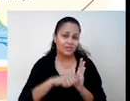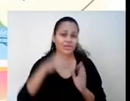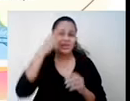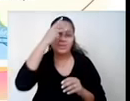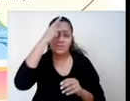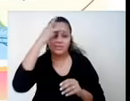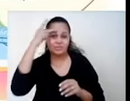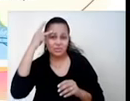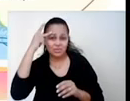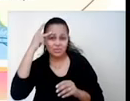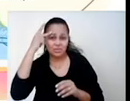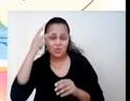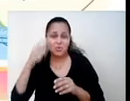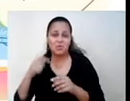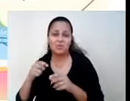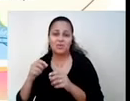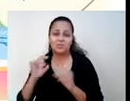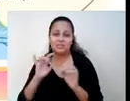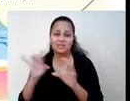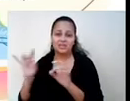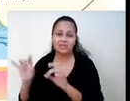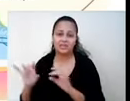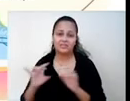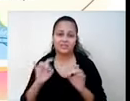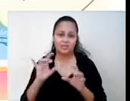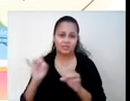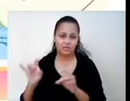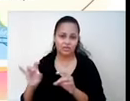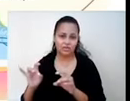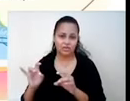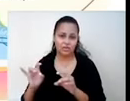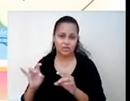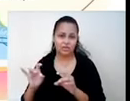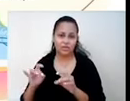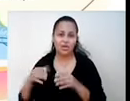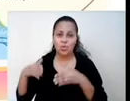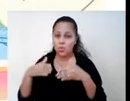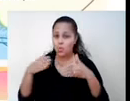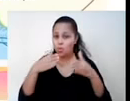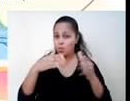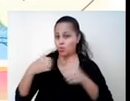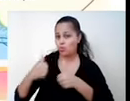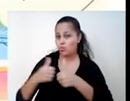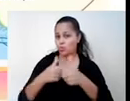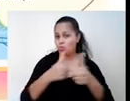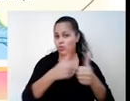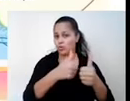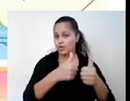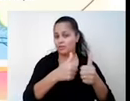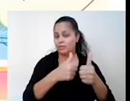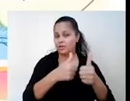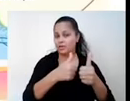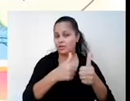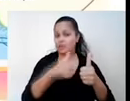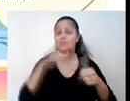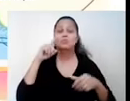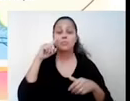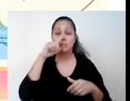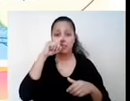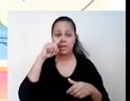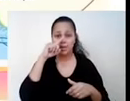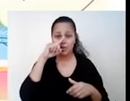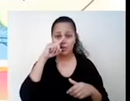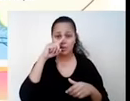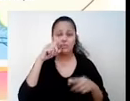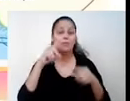organizavam em caravanas, então, grupos de mercadores, para percorrer o caminho, os caminhos considerados mais